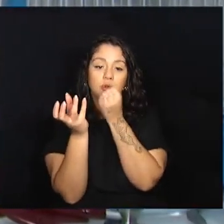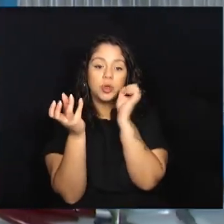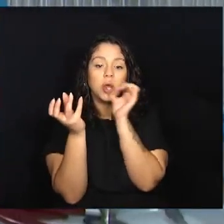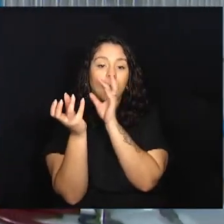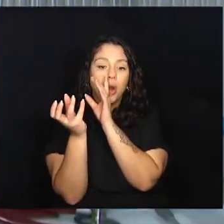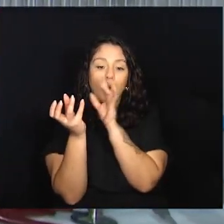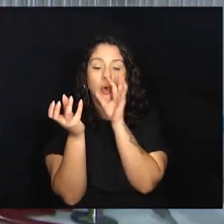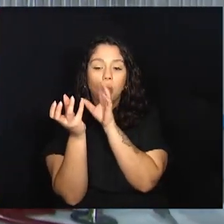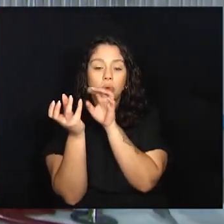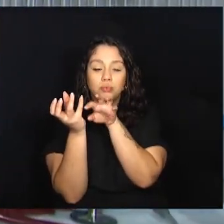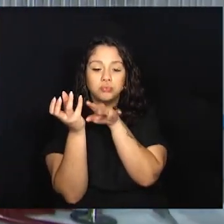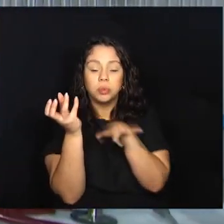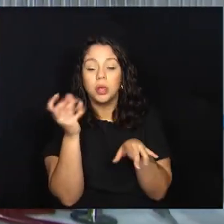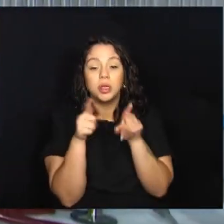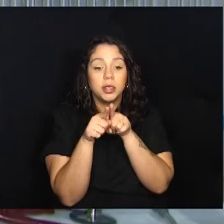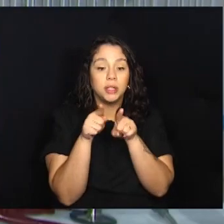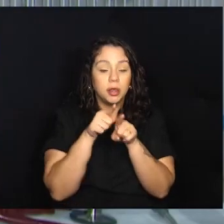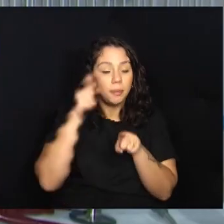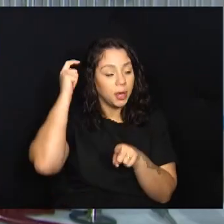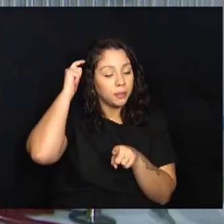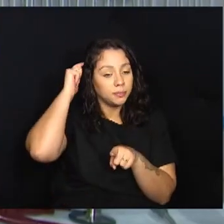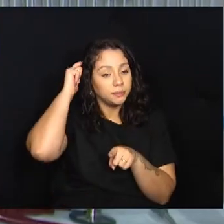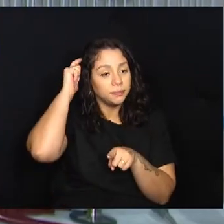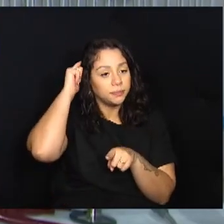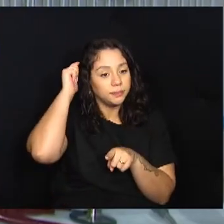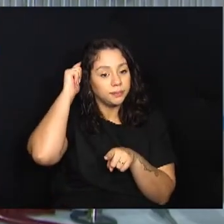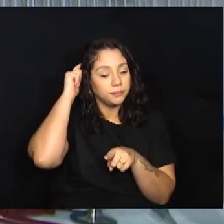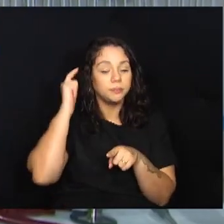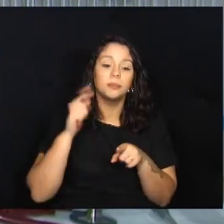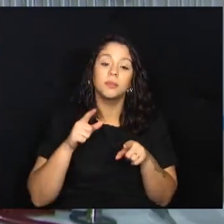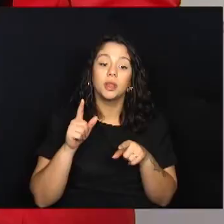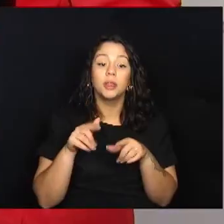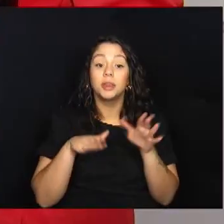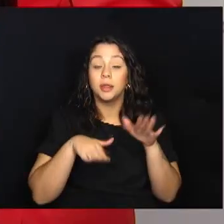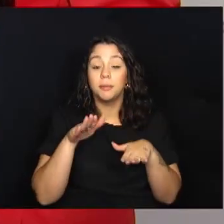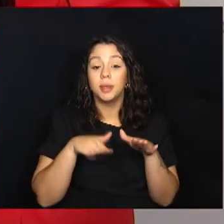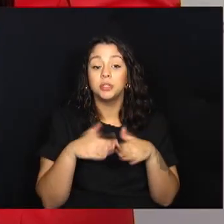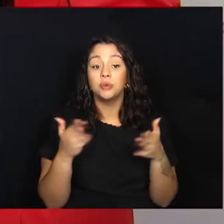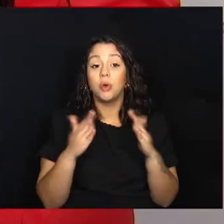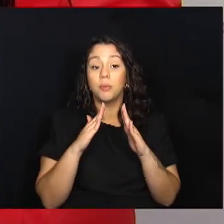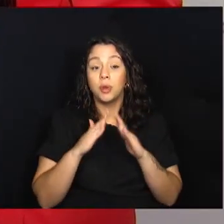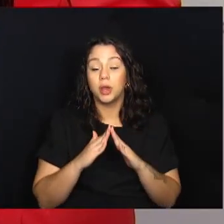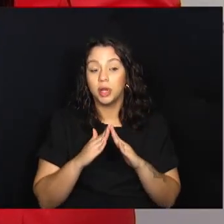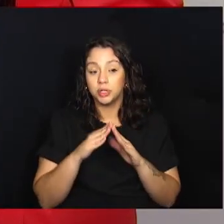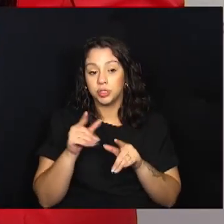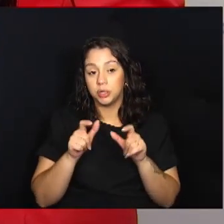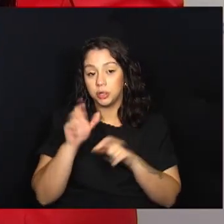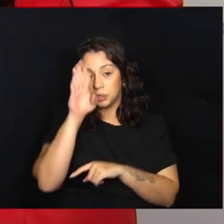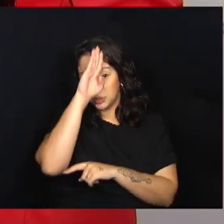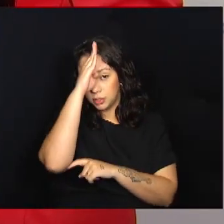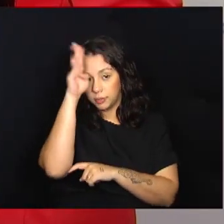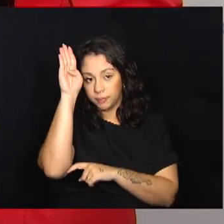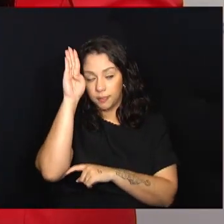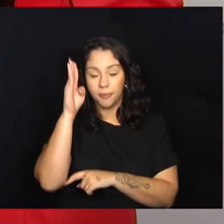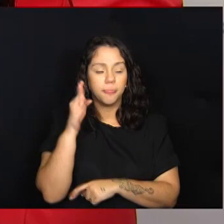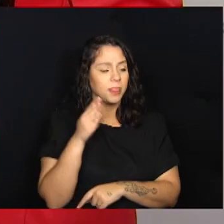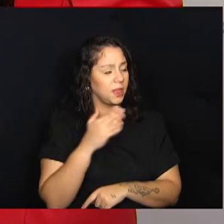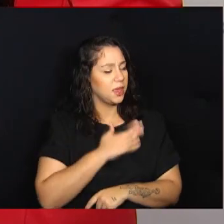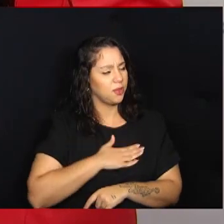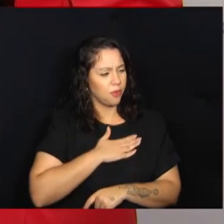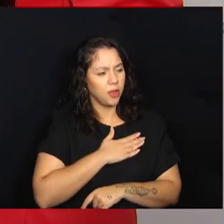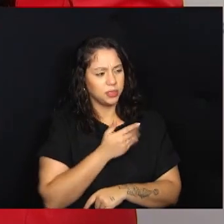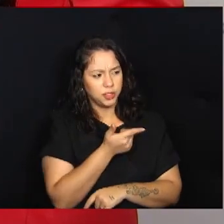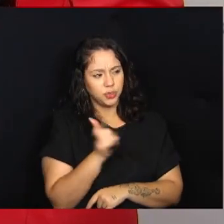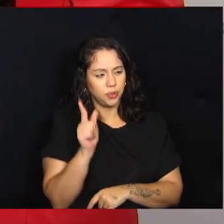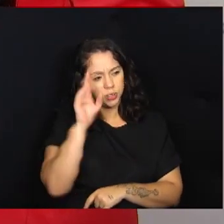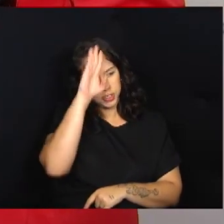cada necessidade e tamanho da gaiola, da moradia dessa ave. E elas convivem bem com outras calopsitas?